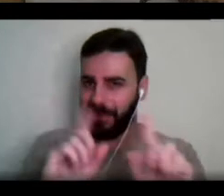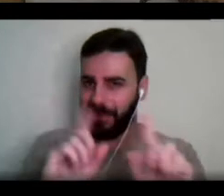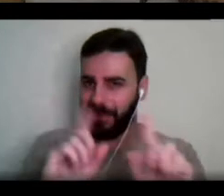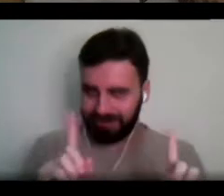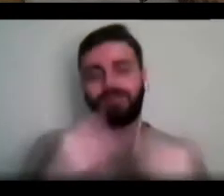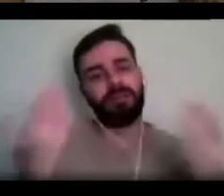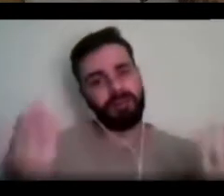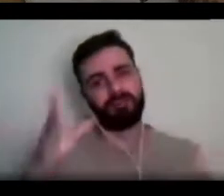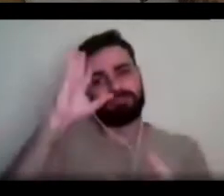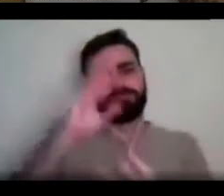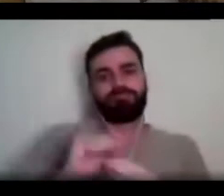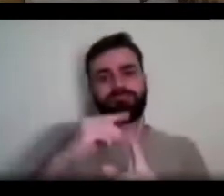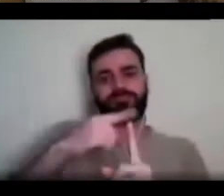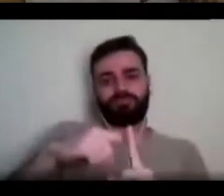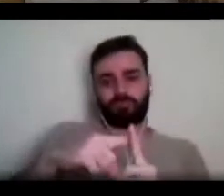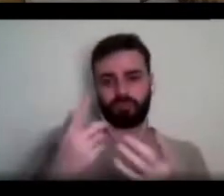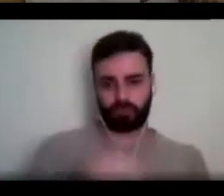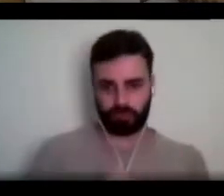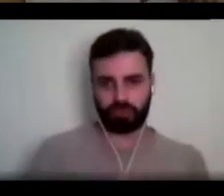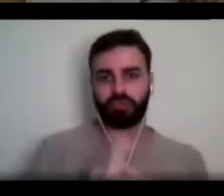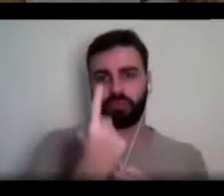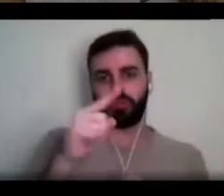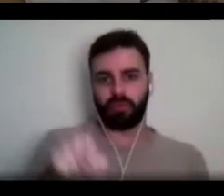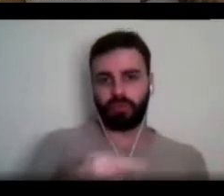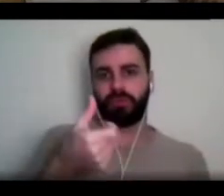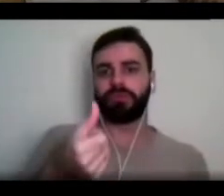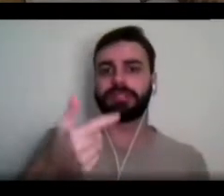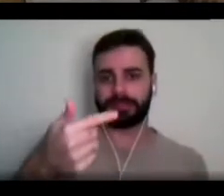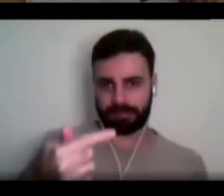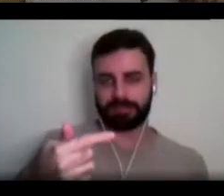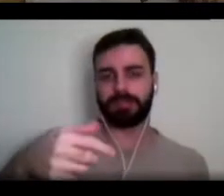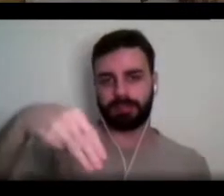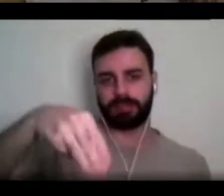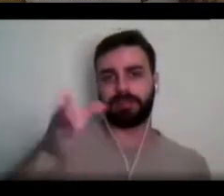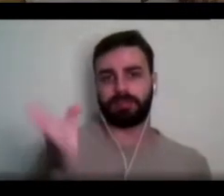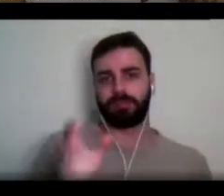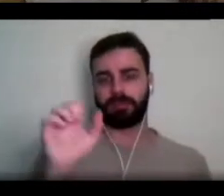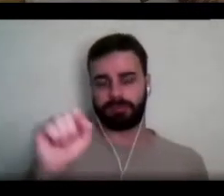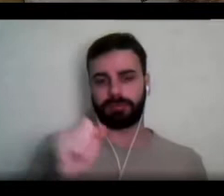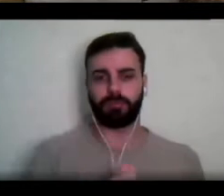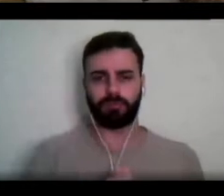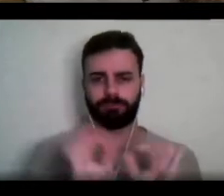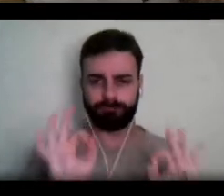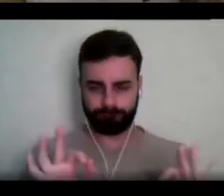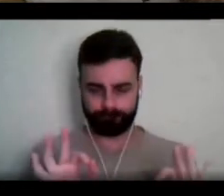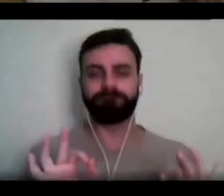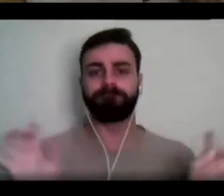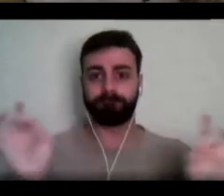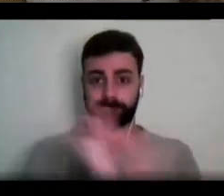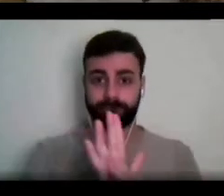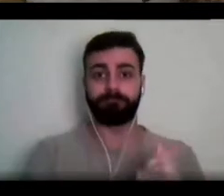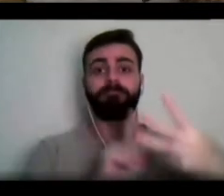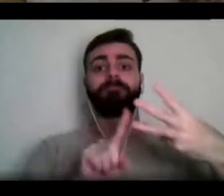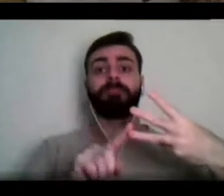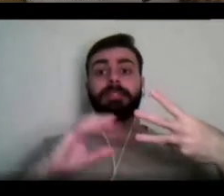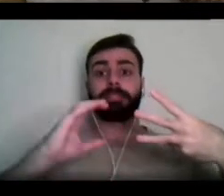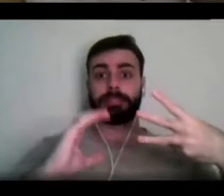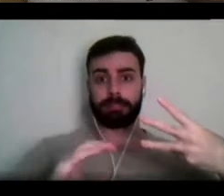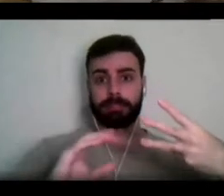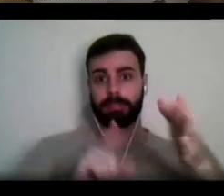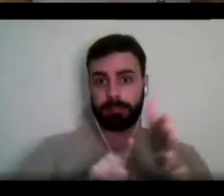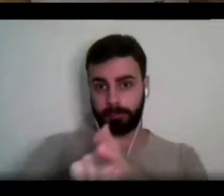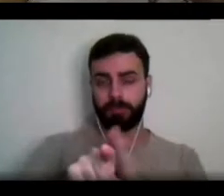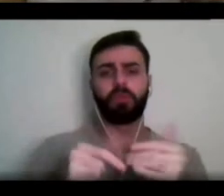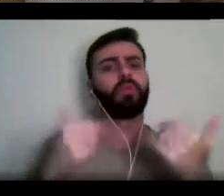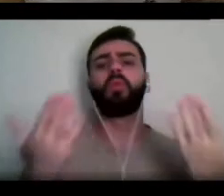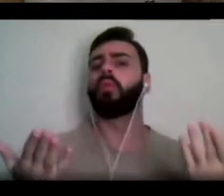média é simplesmente 1,67 metros por segundo. Eu não preciso levar em consideração esse sinal